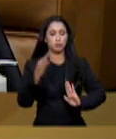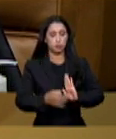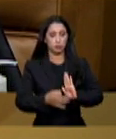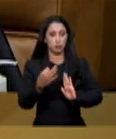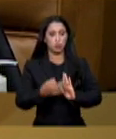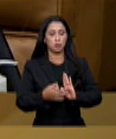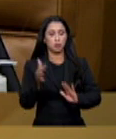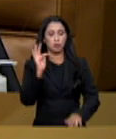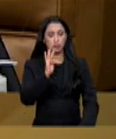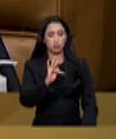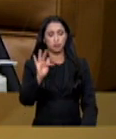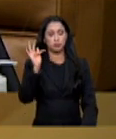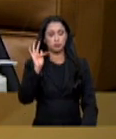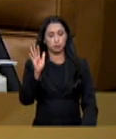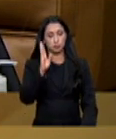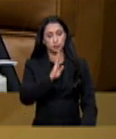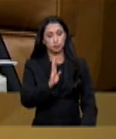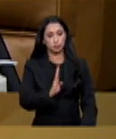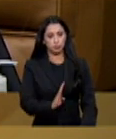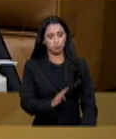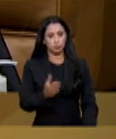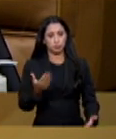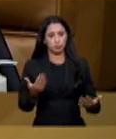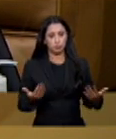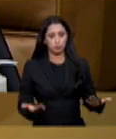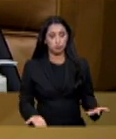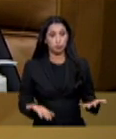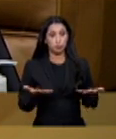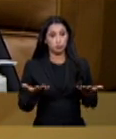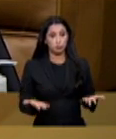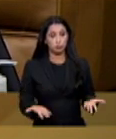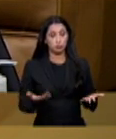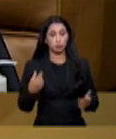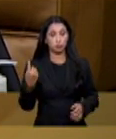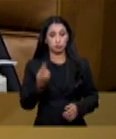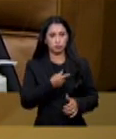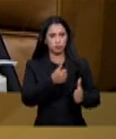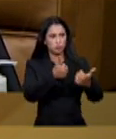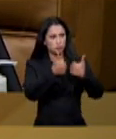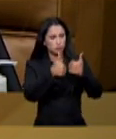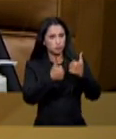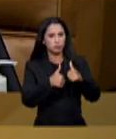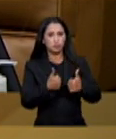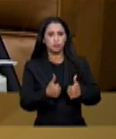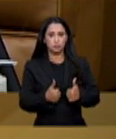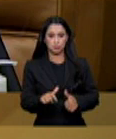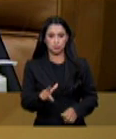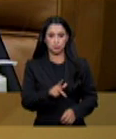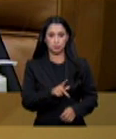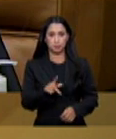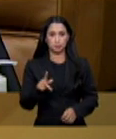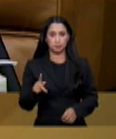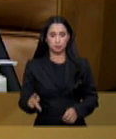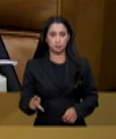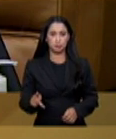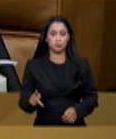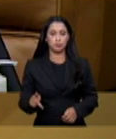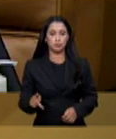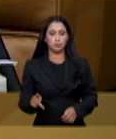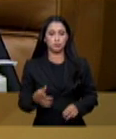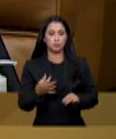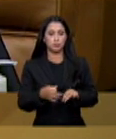no federalismo brasileiro. Por isso, nós aqui estamos a examinar, senhor presidente e eminentes